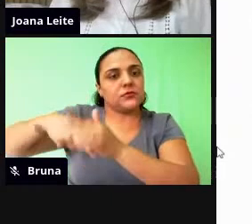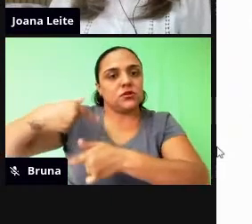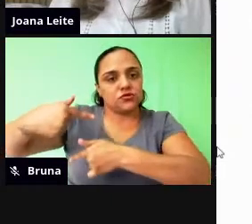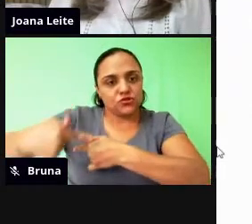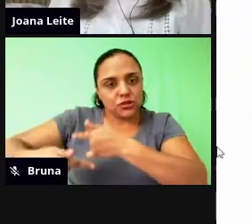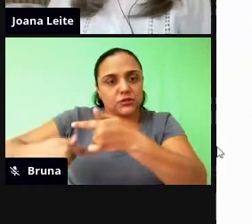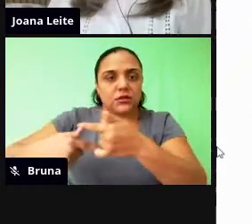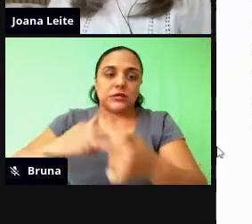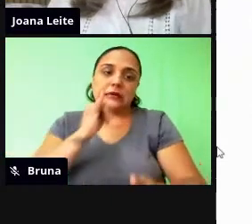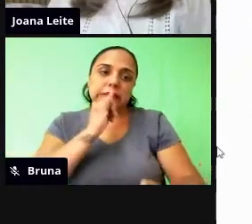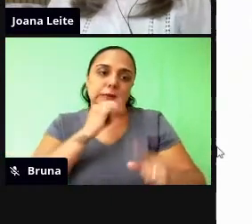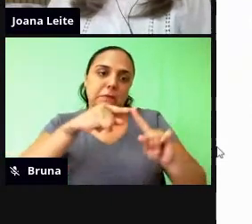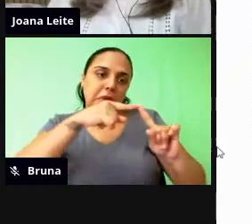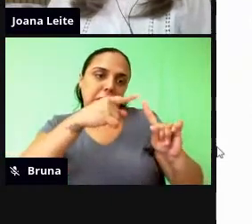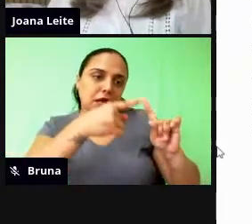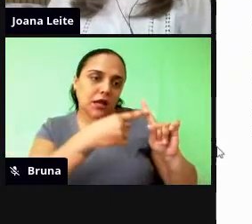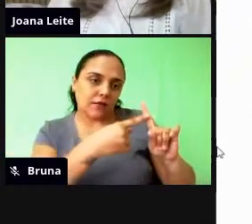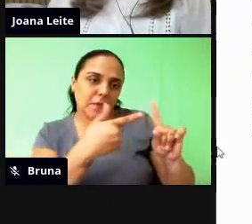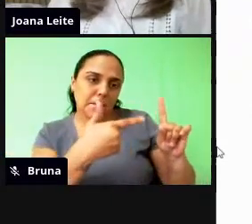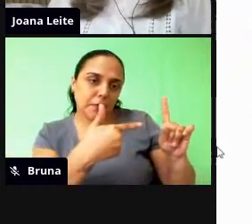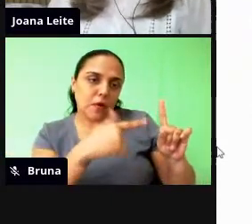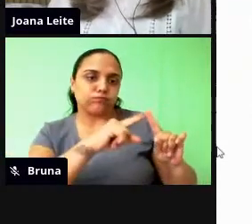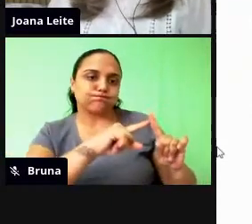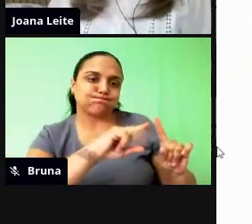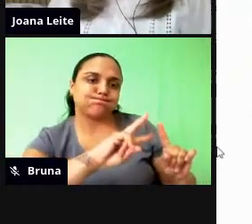alterações genéticas que